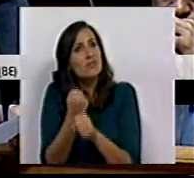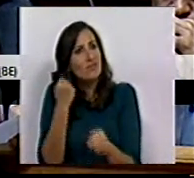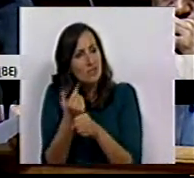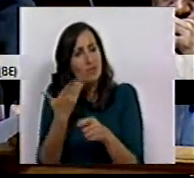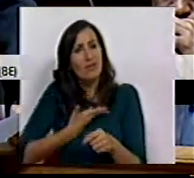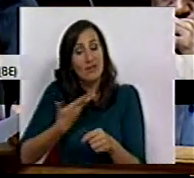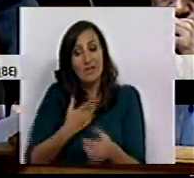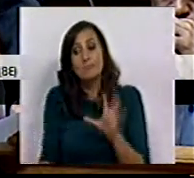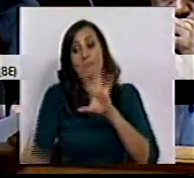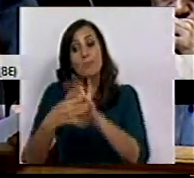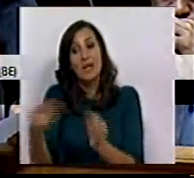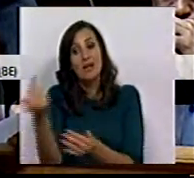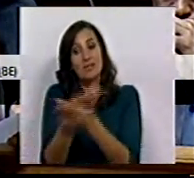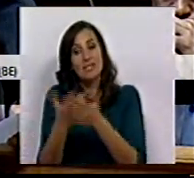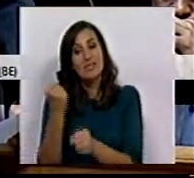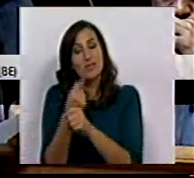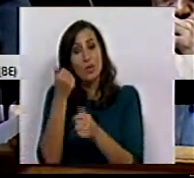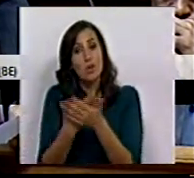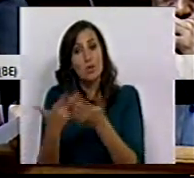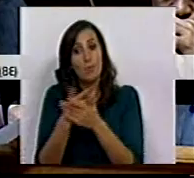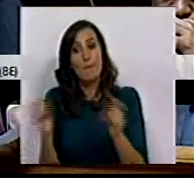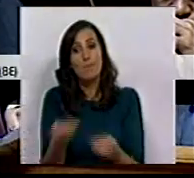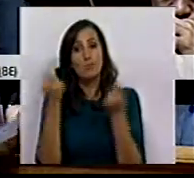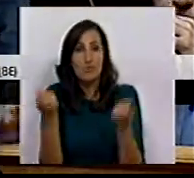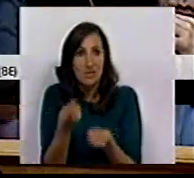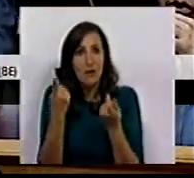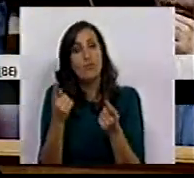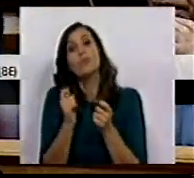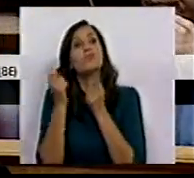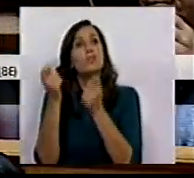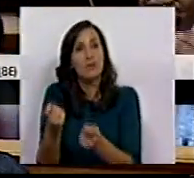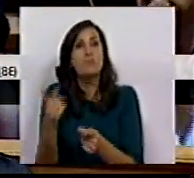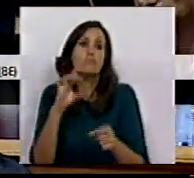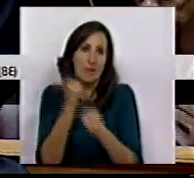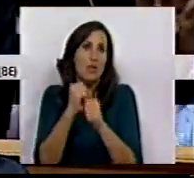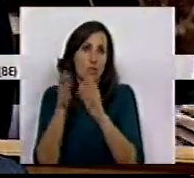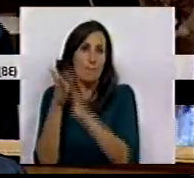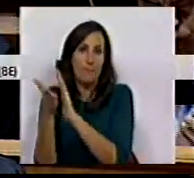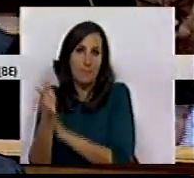coadune com o crescimento económico e a promoção do investimento e do emprego. Disse. Muito bem.